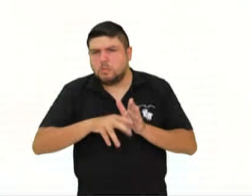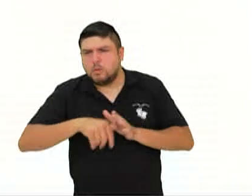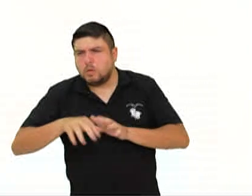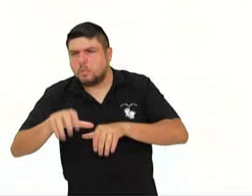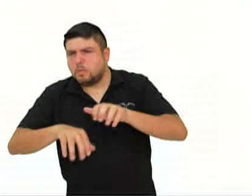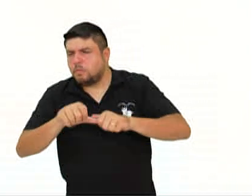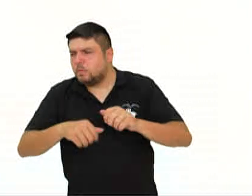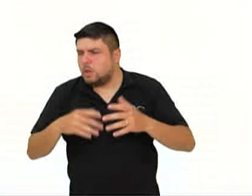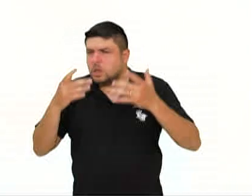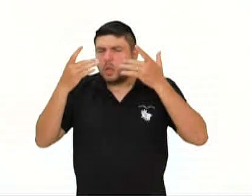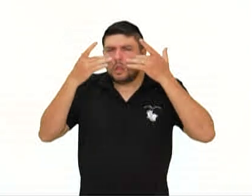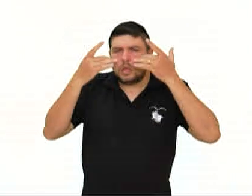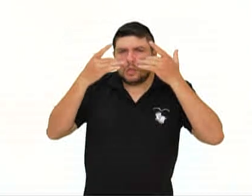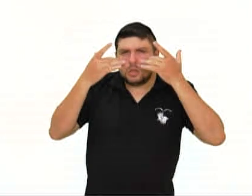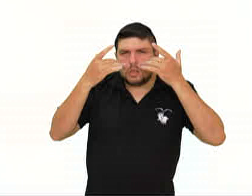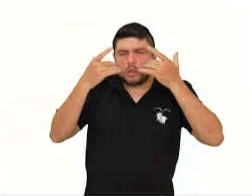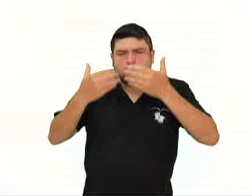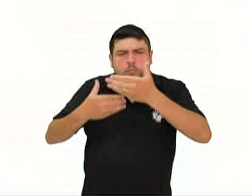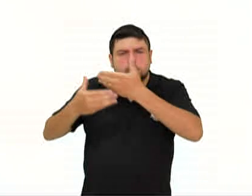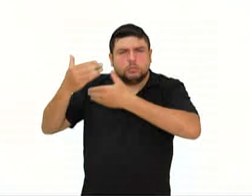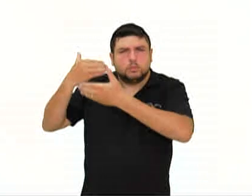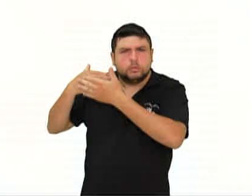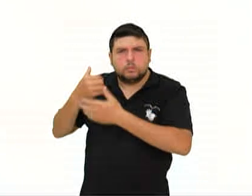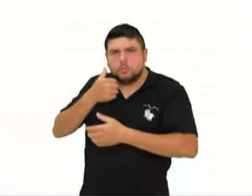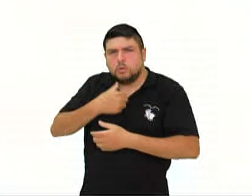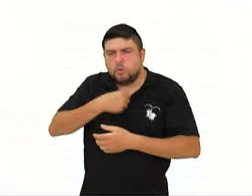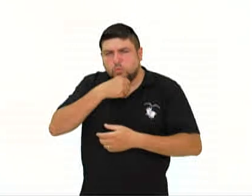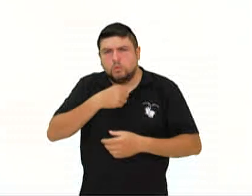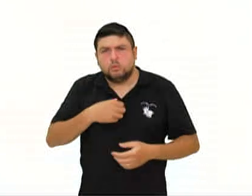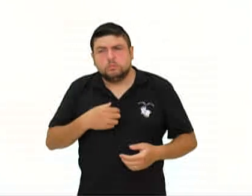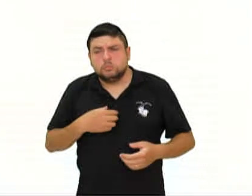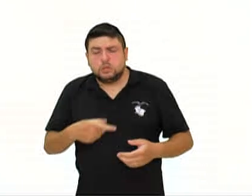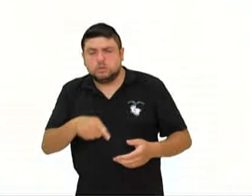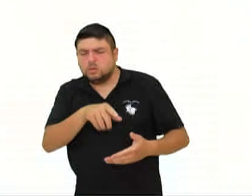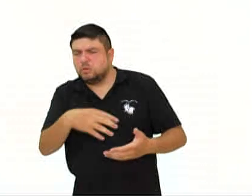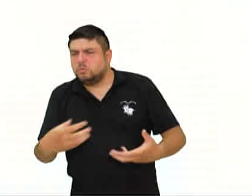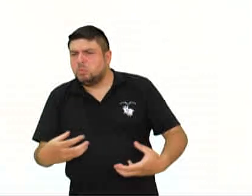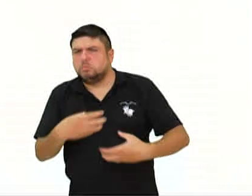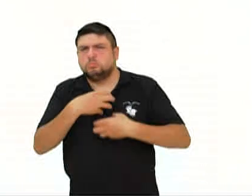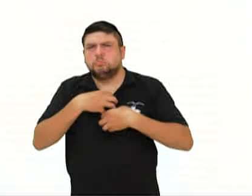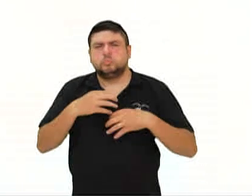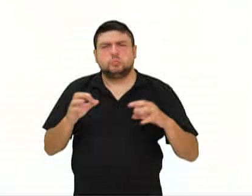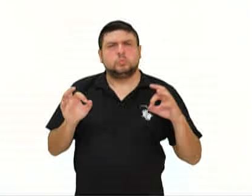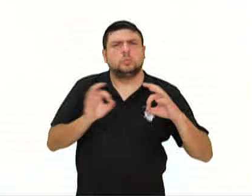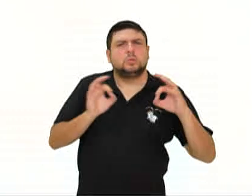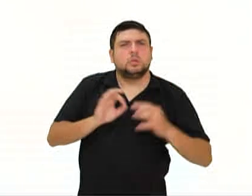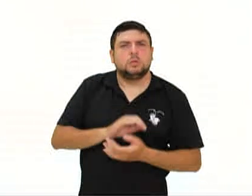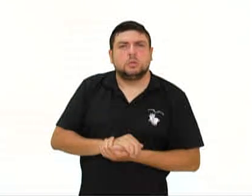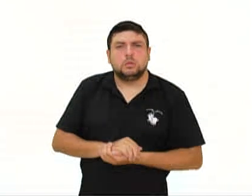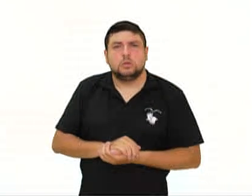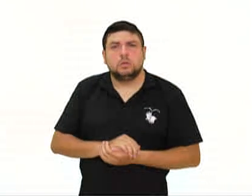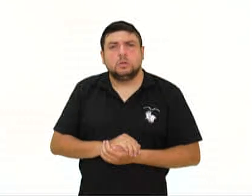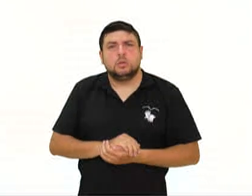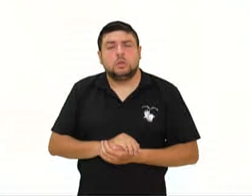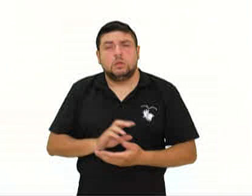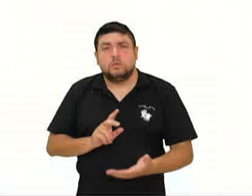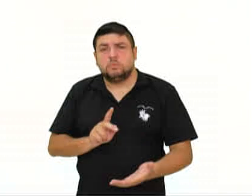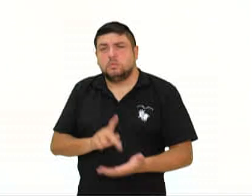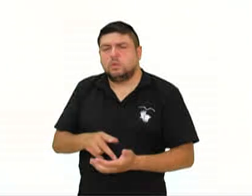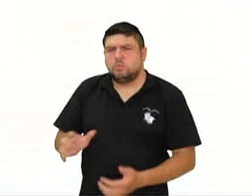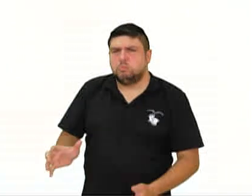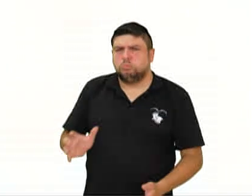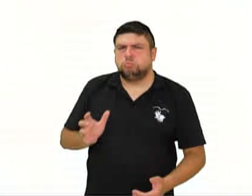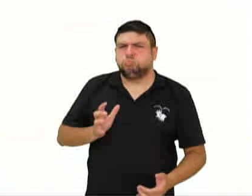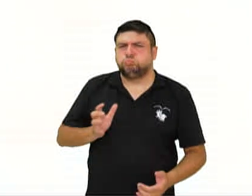teatro moralistas dos nossos avós. Nada disso me impressiona nem impressiona mais o público. A chave milagrosa da fortuna,